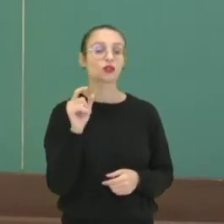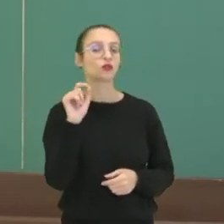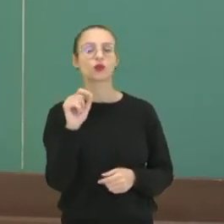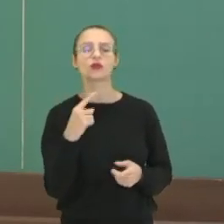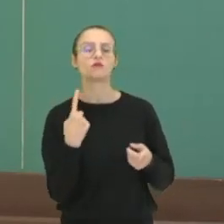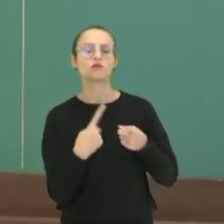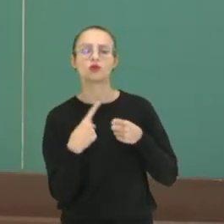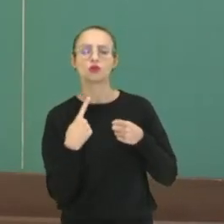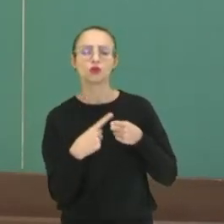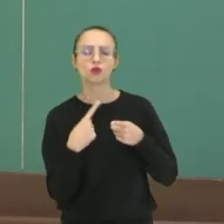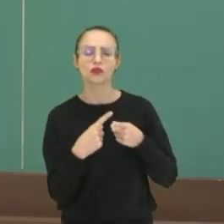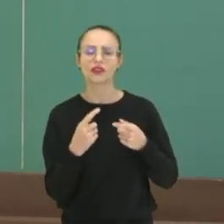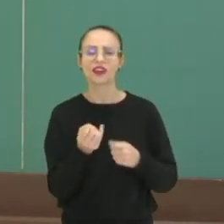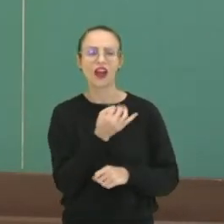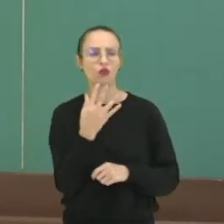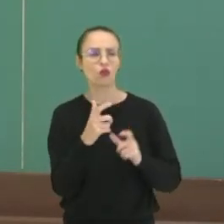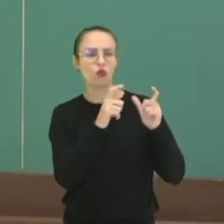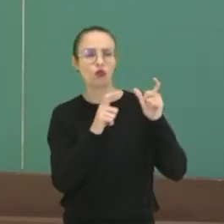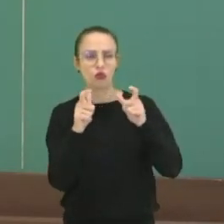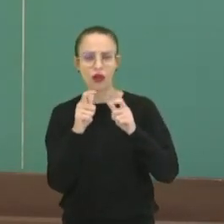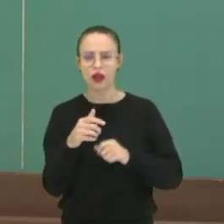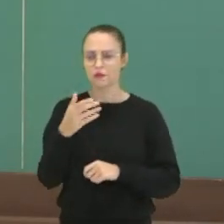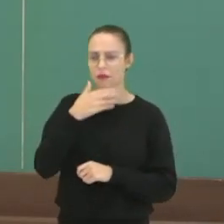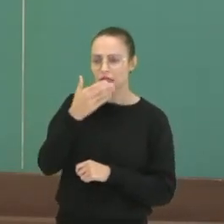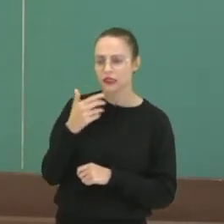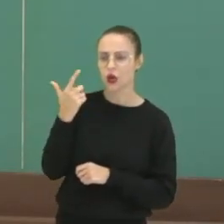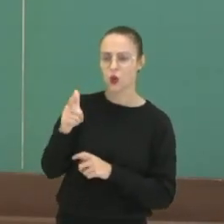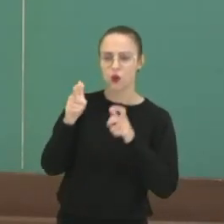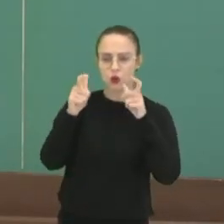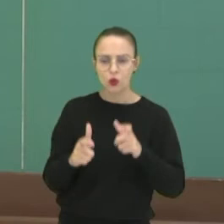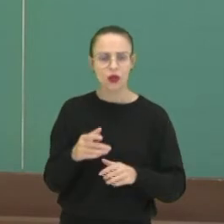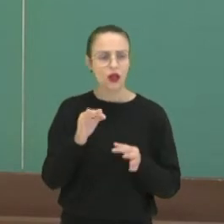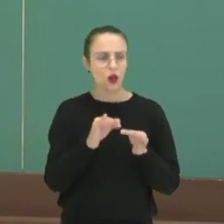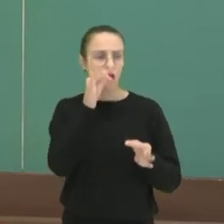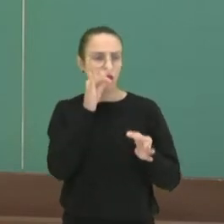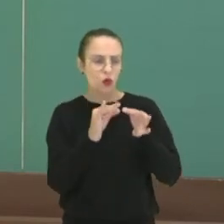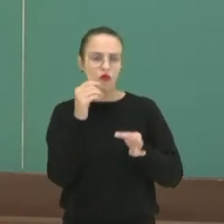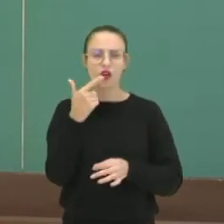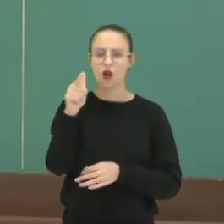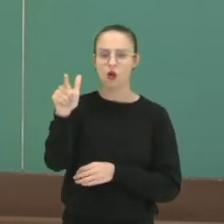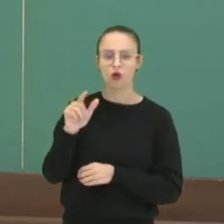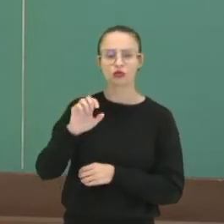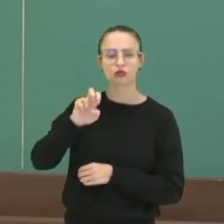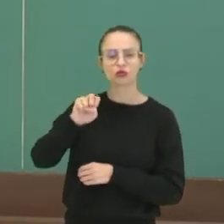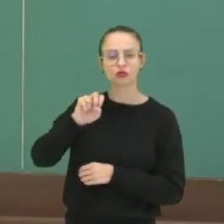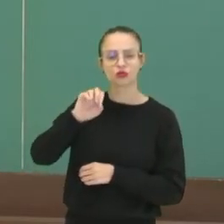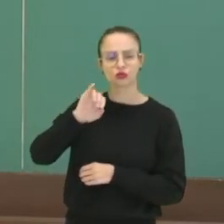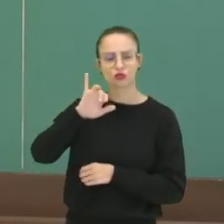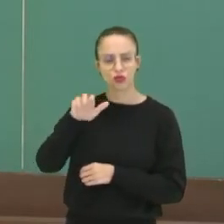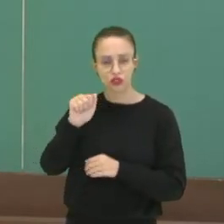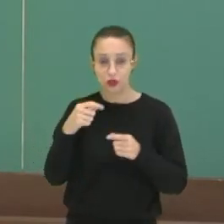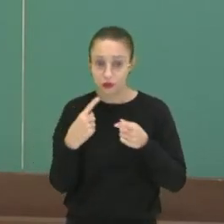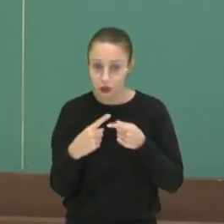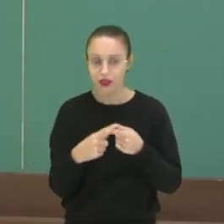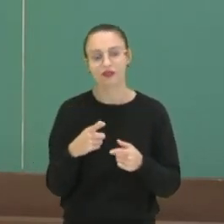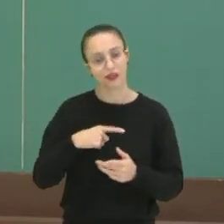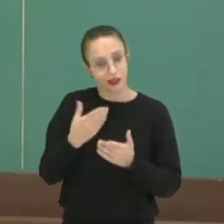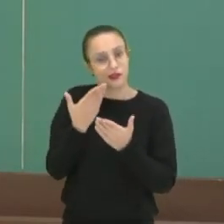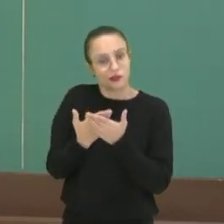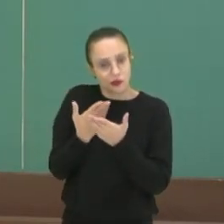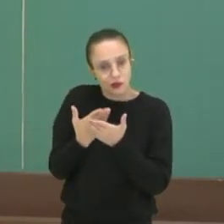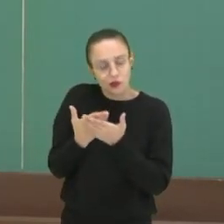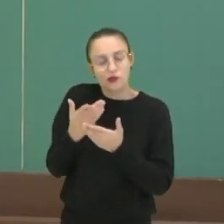que em alguns lugares planta maçã, em outros é uva, em outros é soja? Porque existe esse estudo